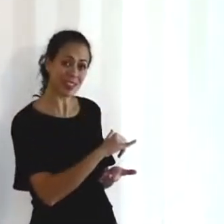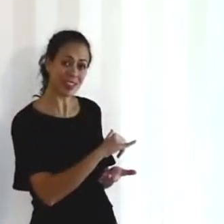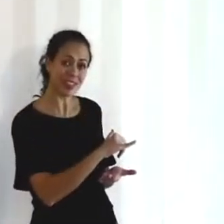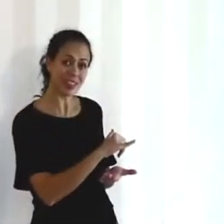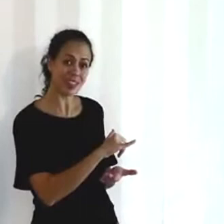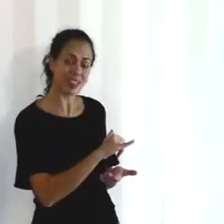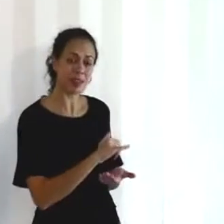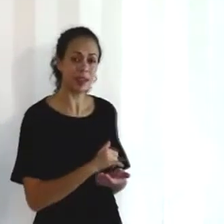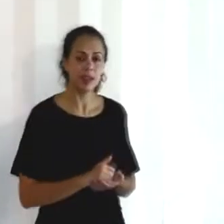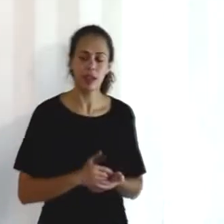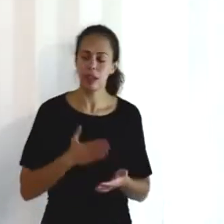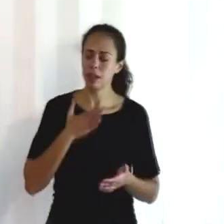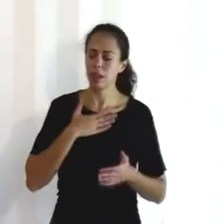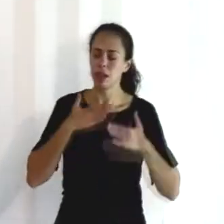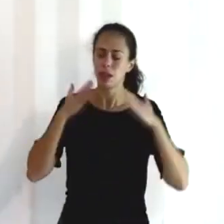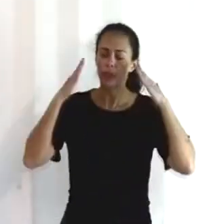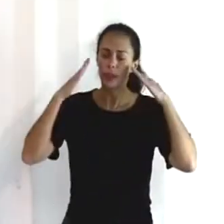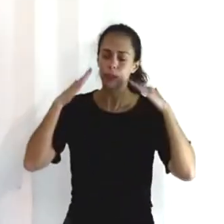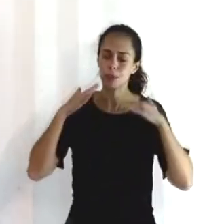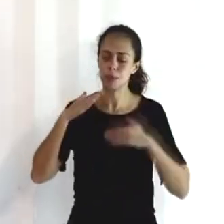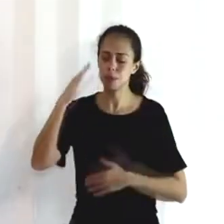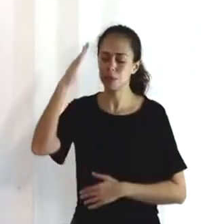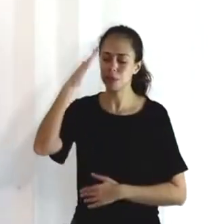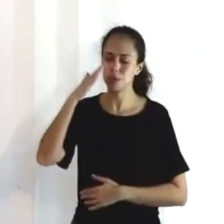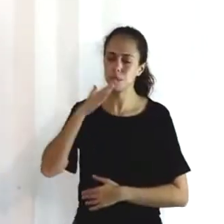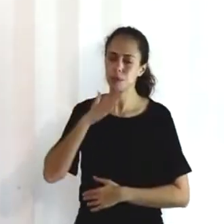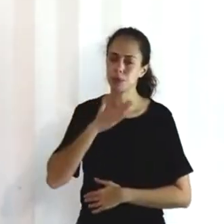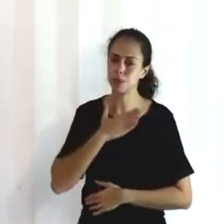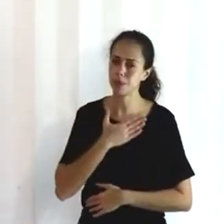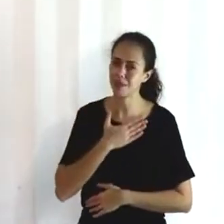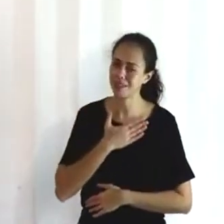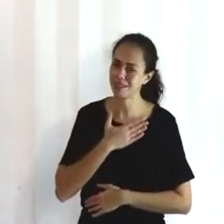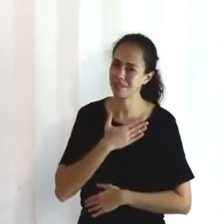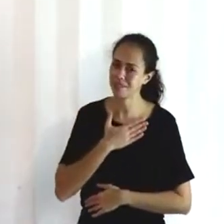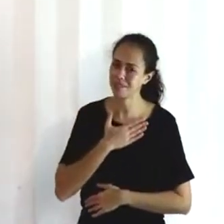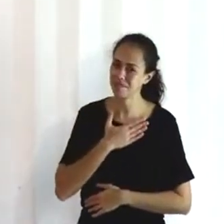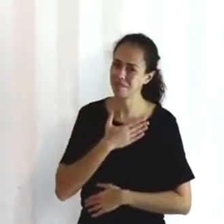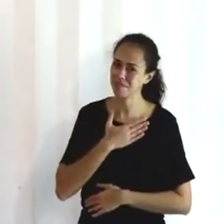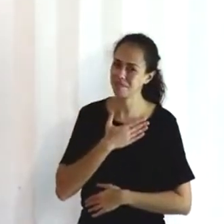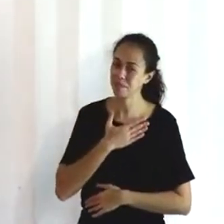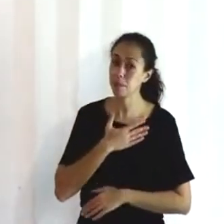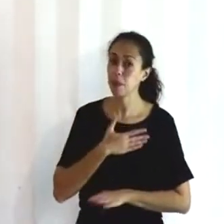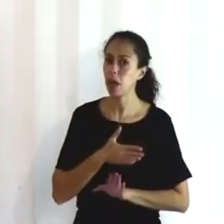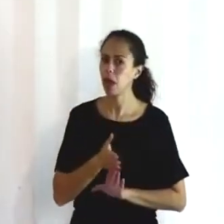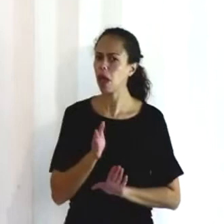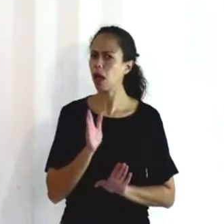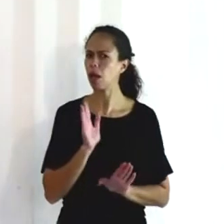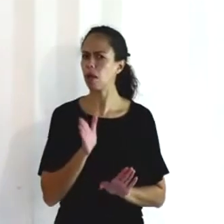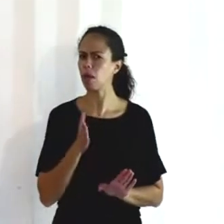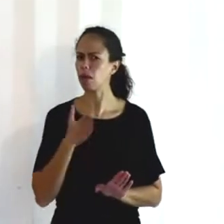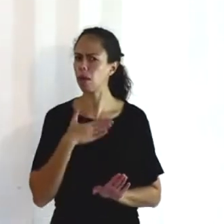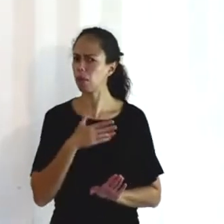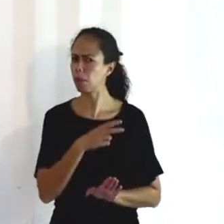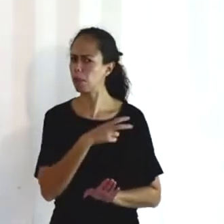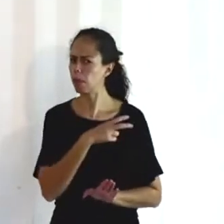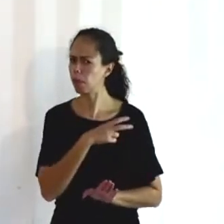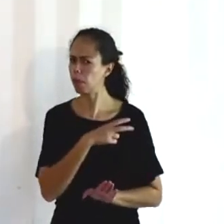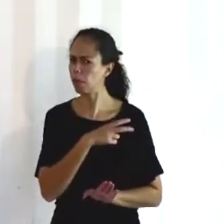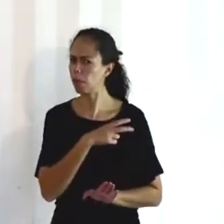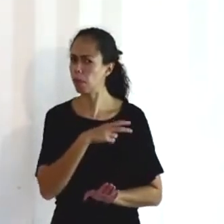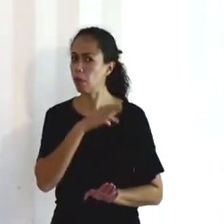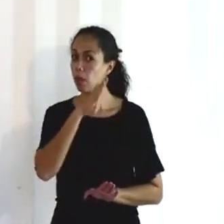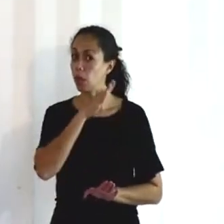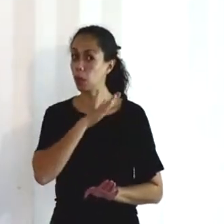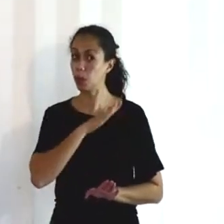alívio. Mas dívida dos outros nem sempre é um alívio. Dívida dos outros é